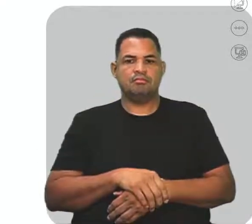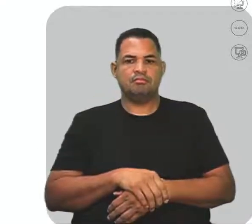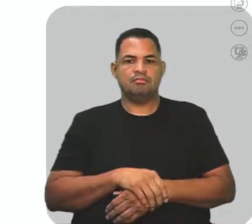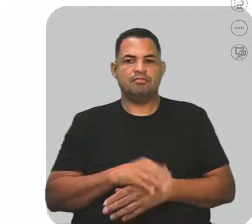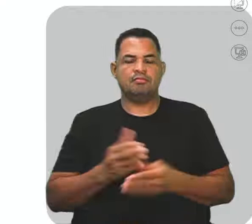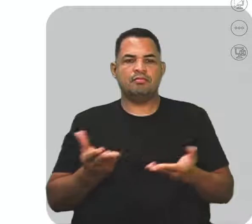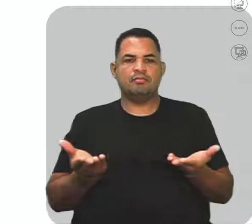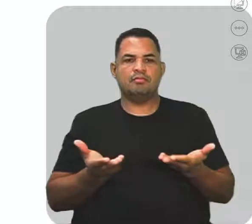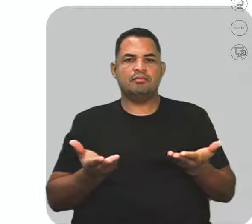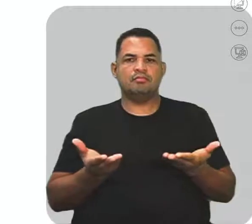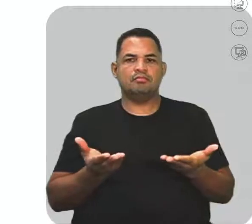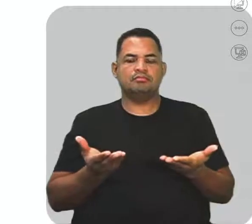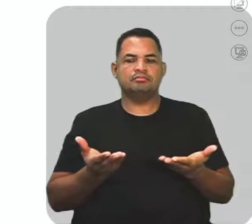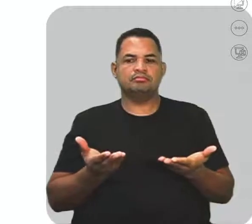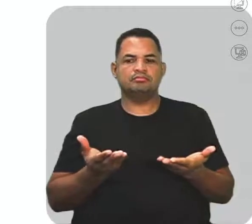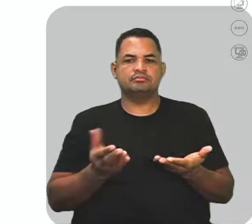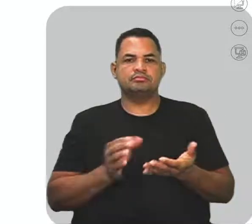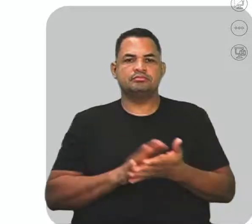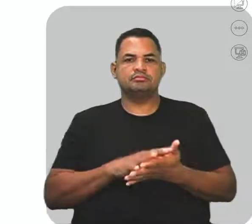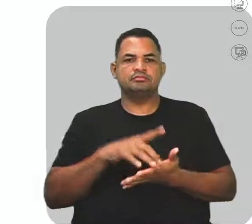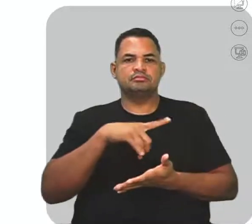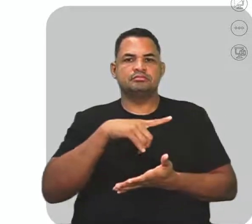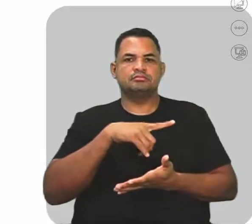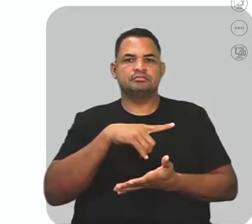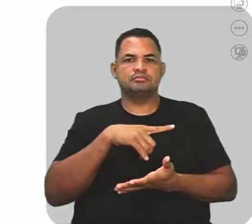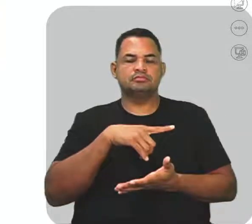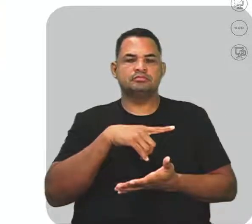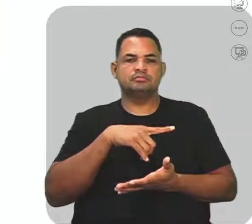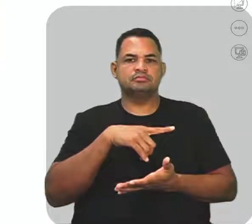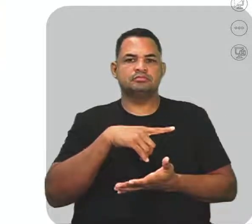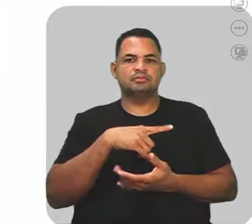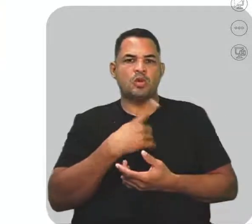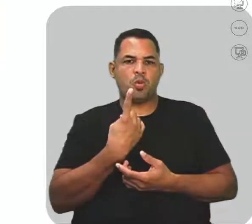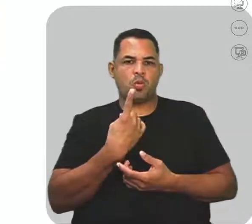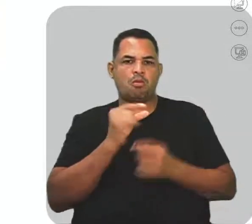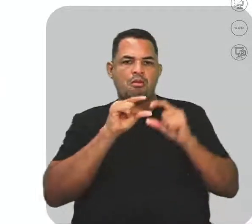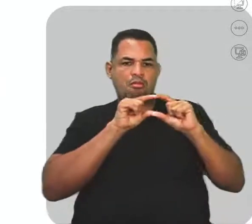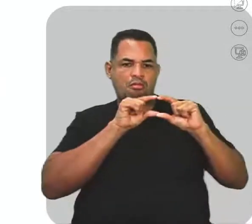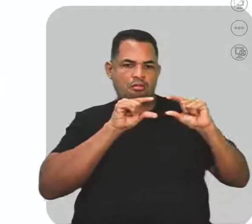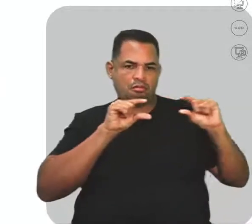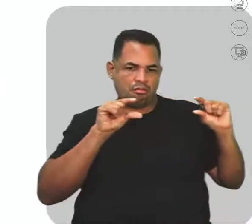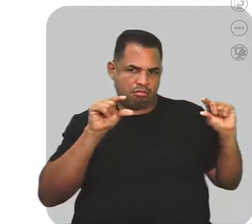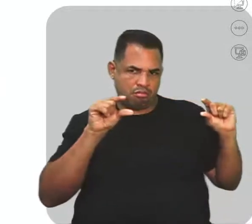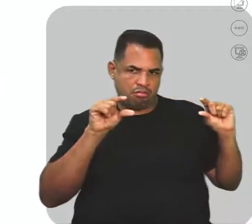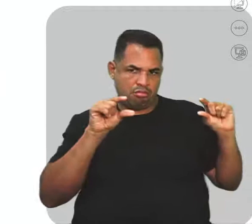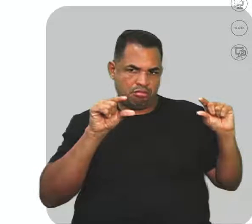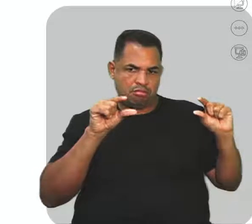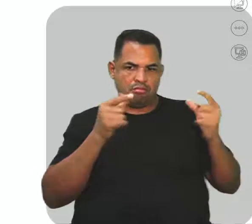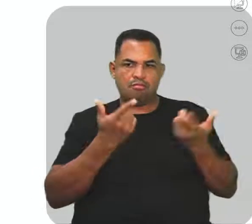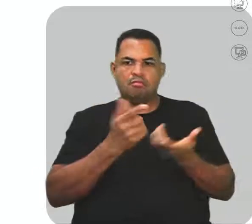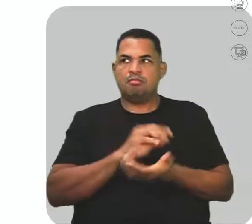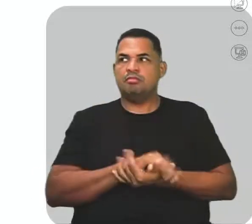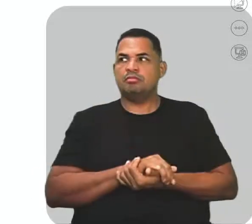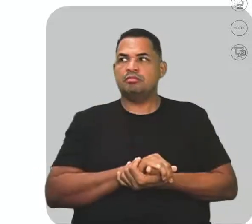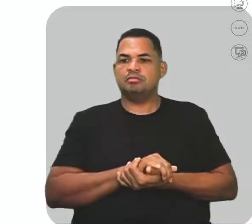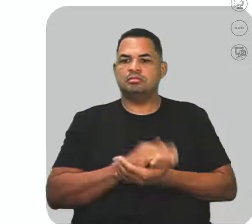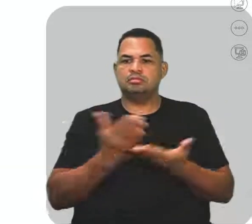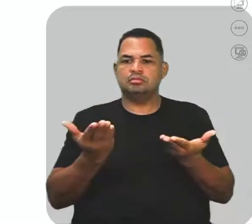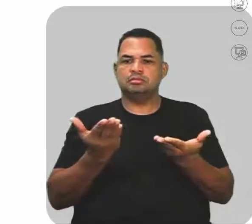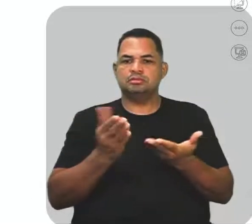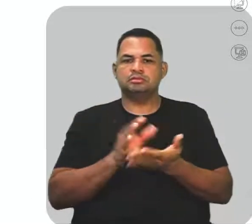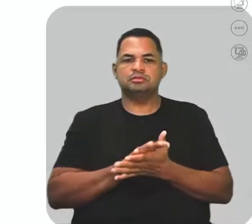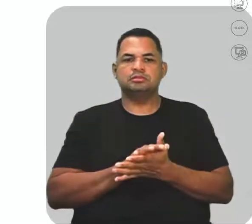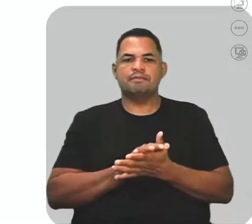E é claro que nós vamos ter aqui apenas uma oração. Por isso, nós vamos tratá-lo de